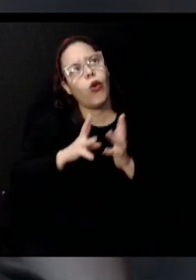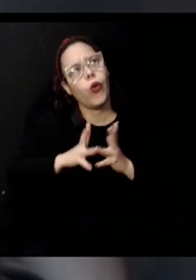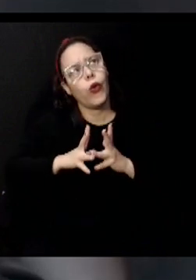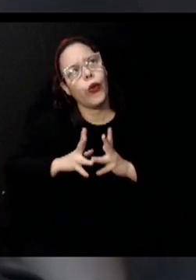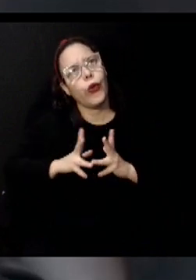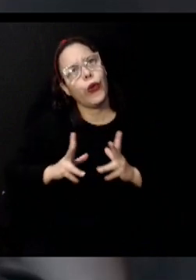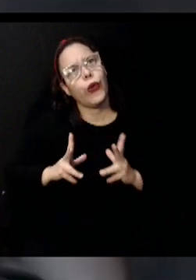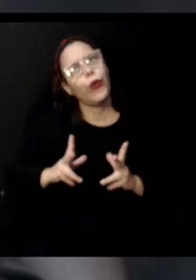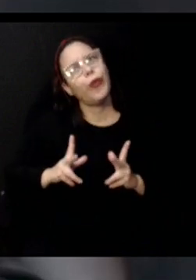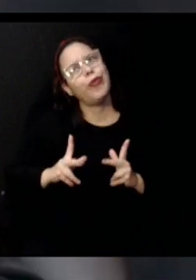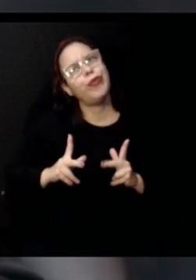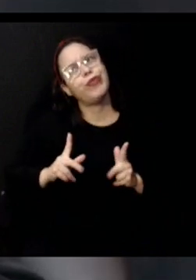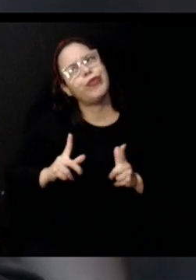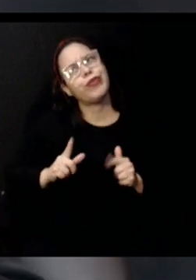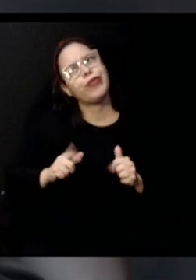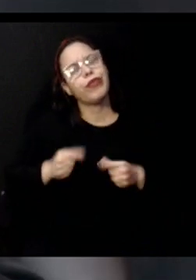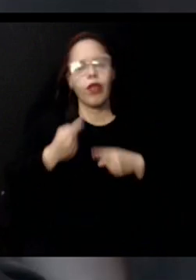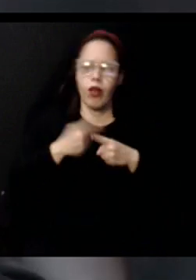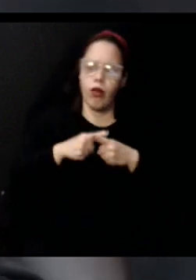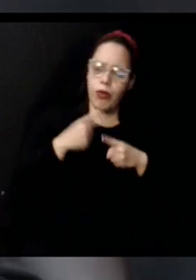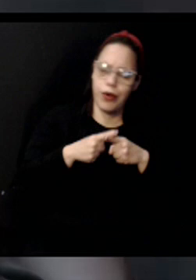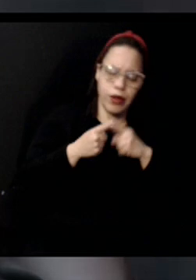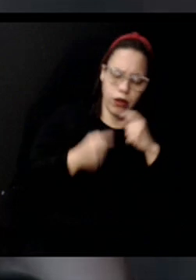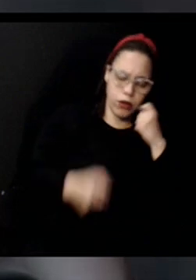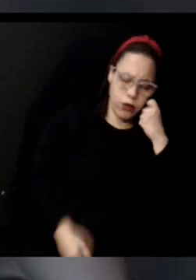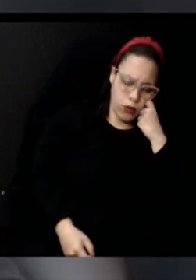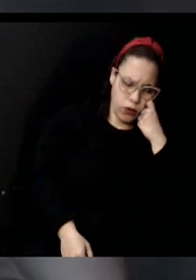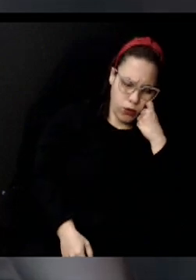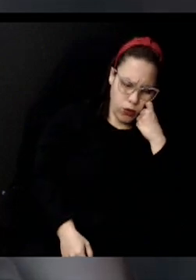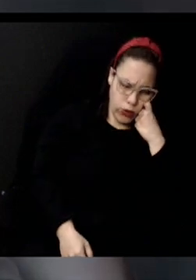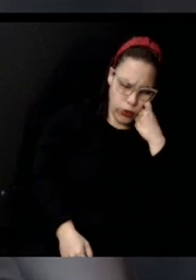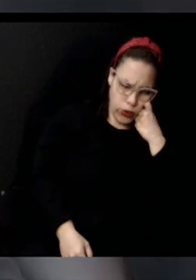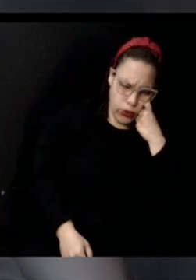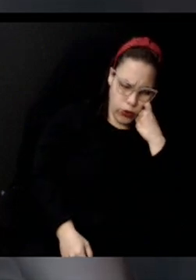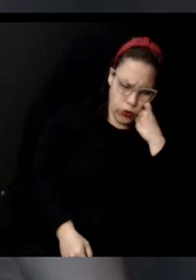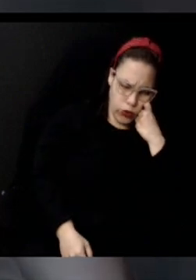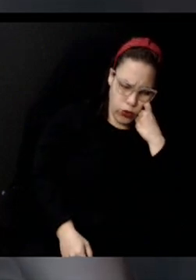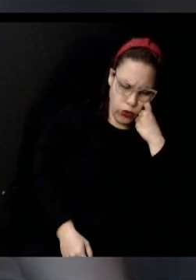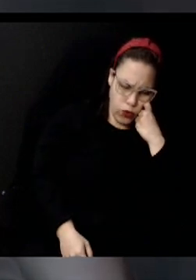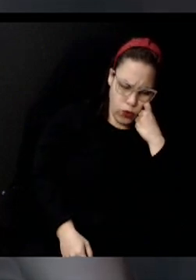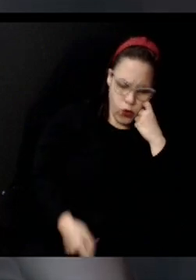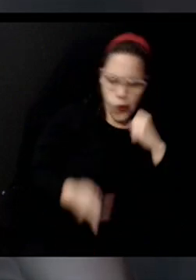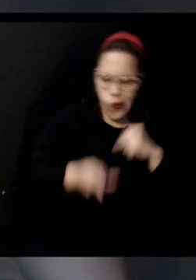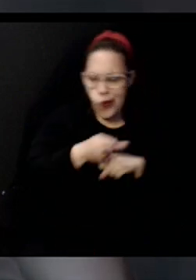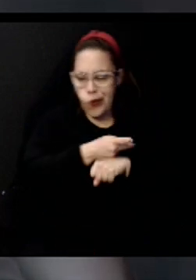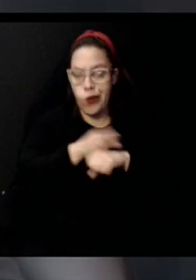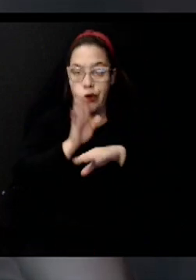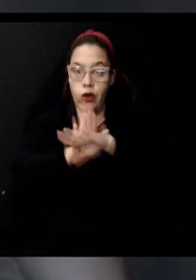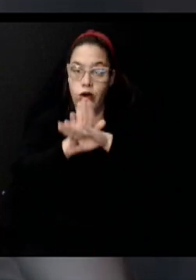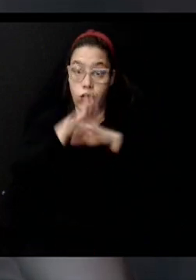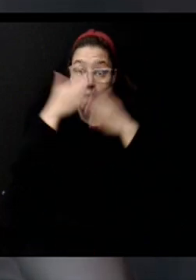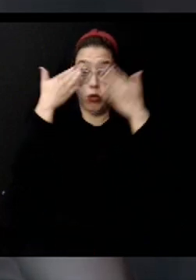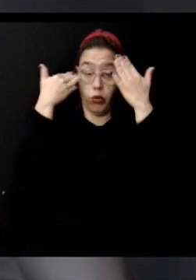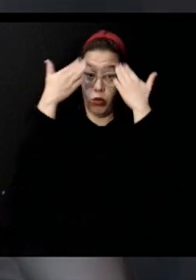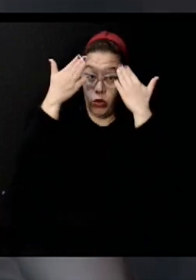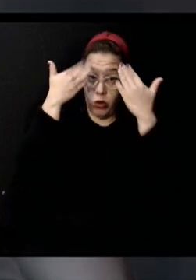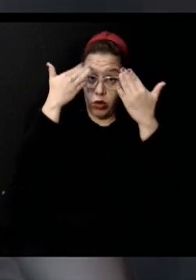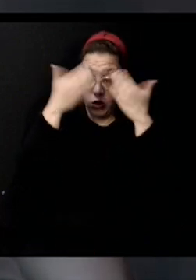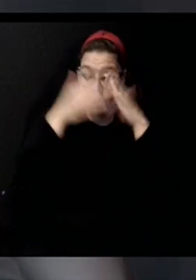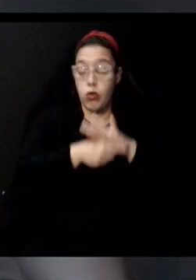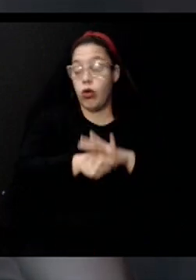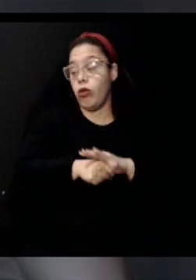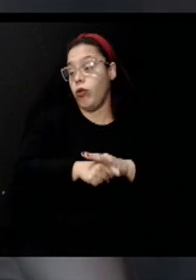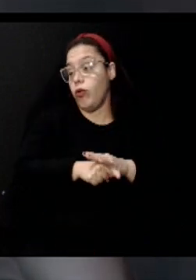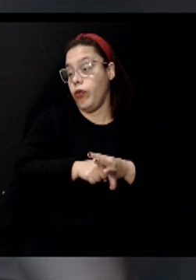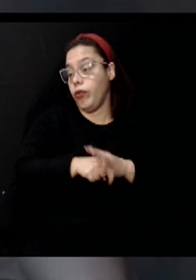que que eu estou me Bravo. sentindo assim? Então é a hora que a gente busca o auxílio de uma psicóloga, né, de uma terapeuta, para a gente estar